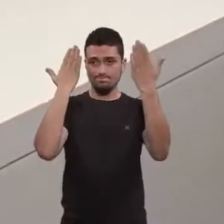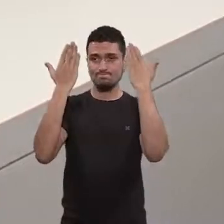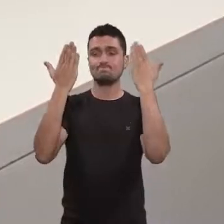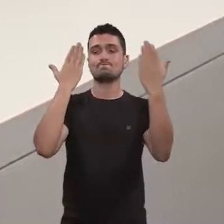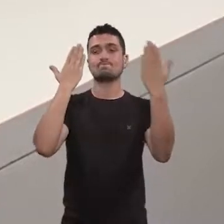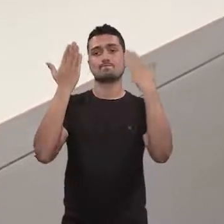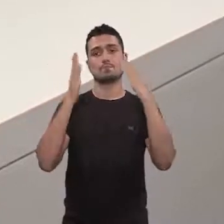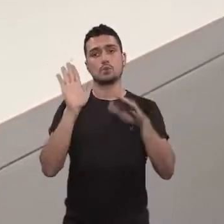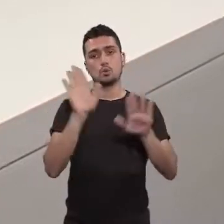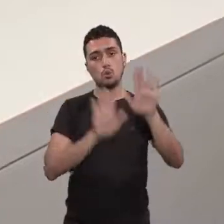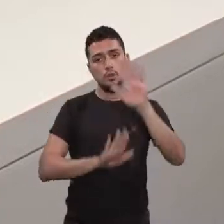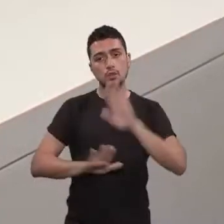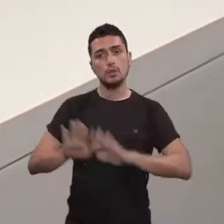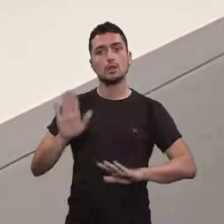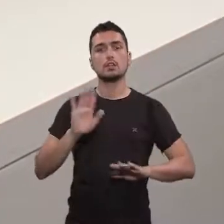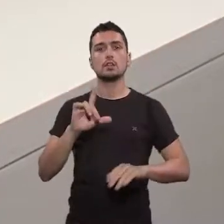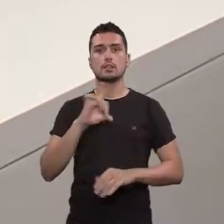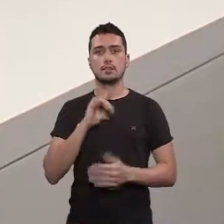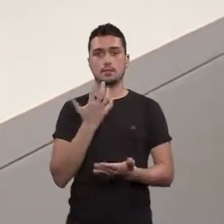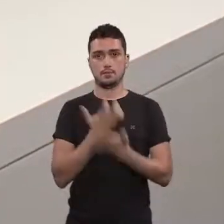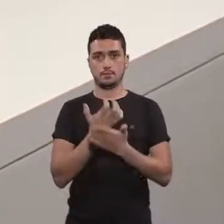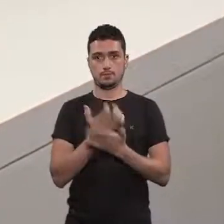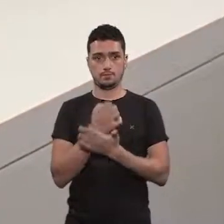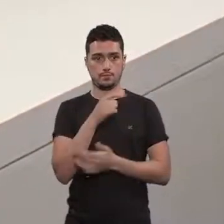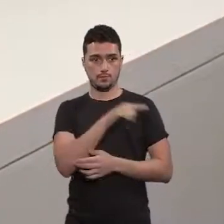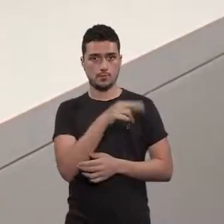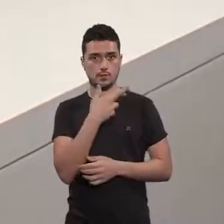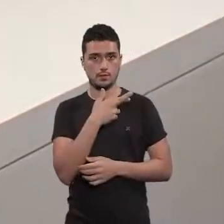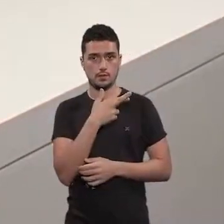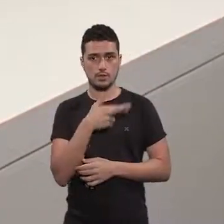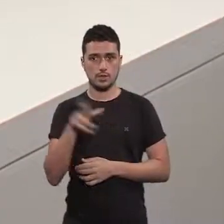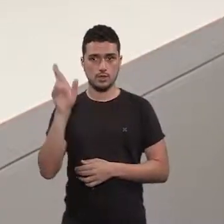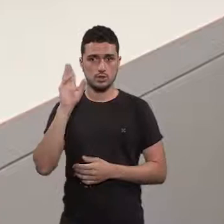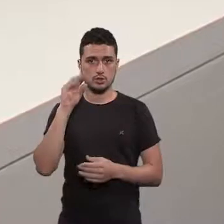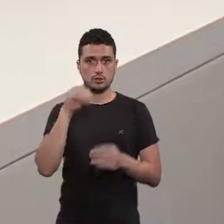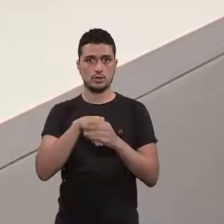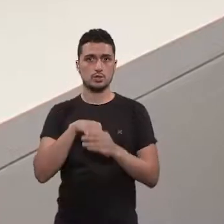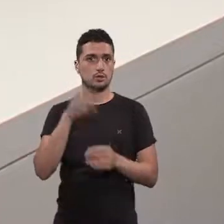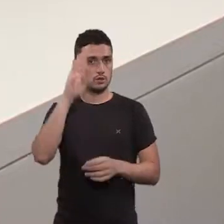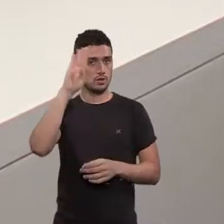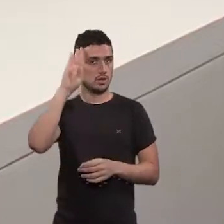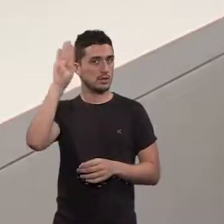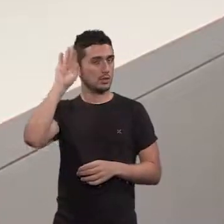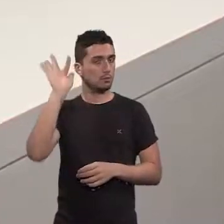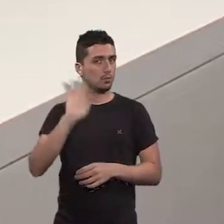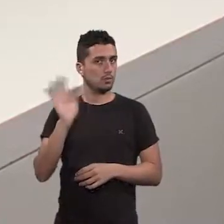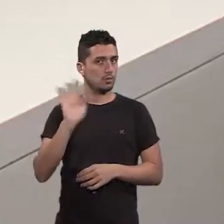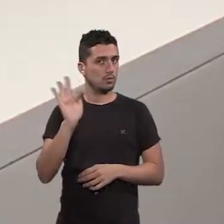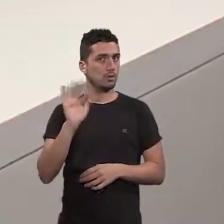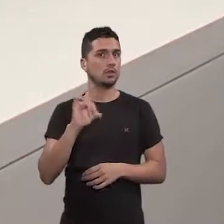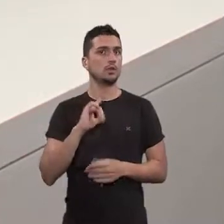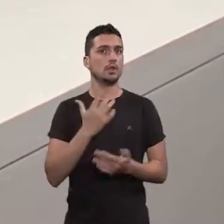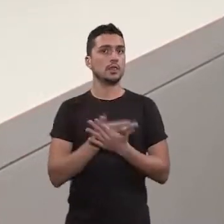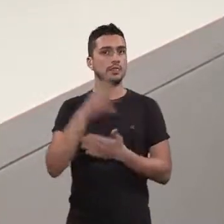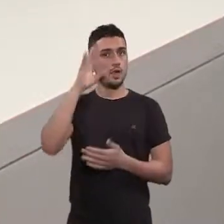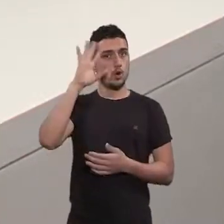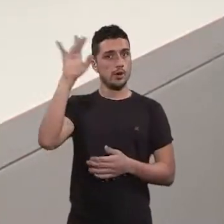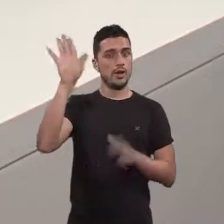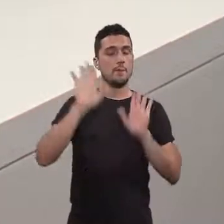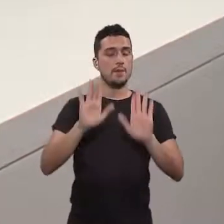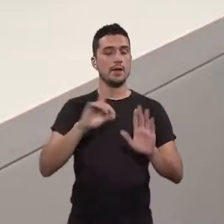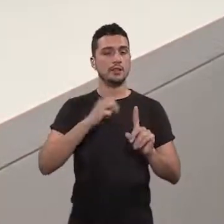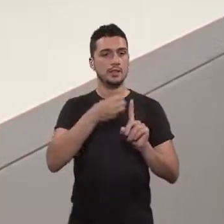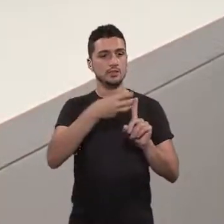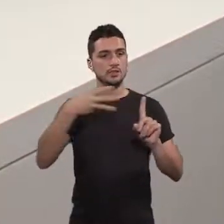Então, na universidade, nós temos uma disciplina de medicina e espiritualidade, que é a parte teórica para os alunos, mas também tem um projeto